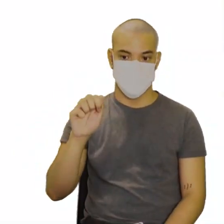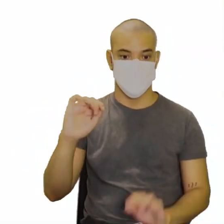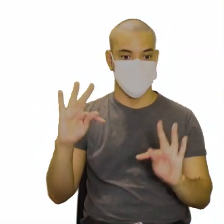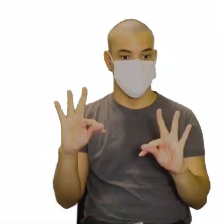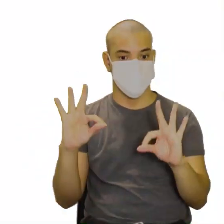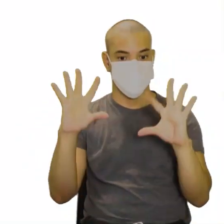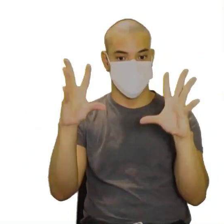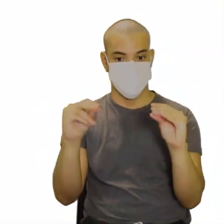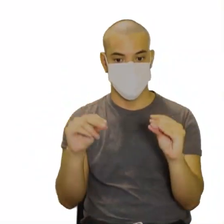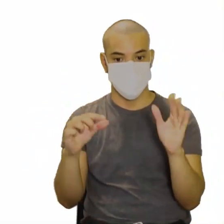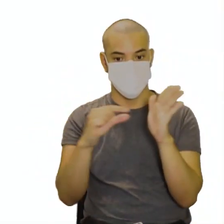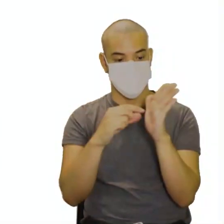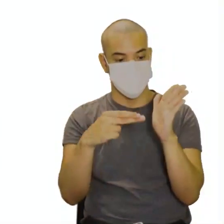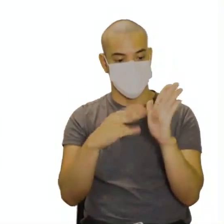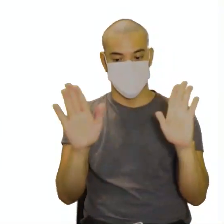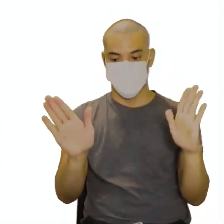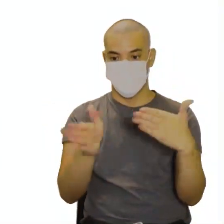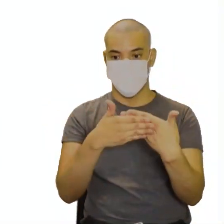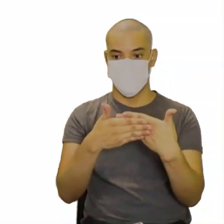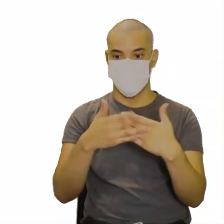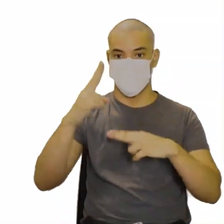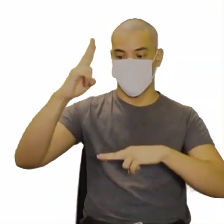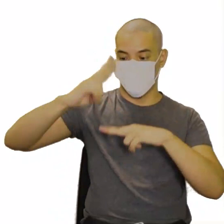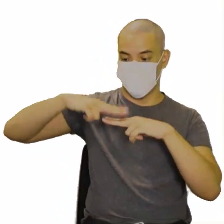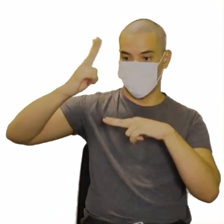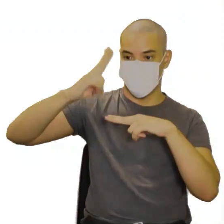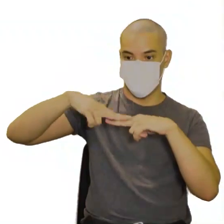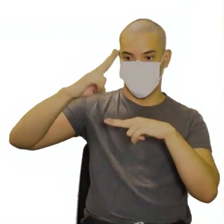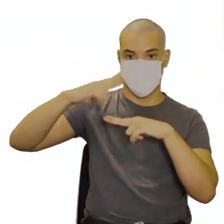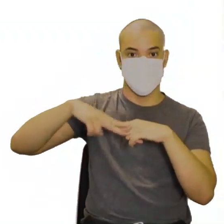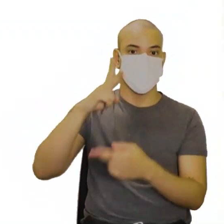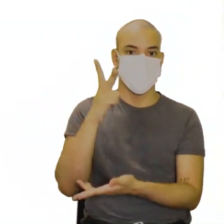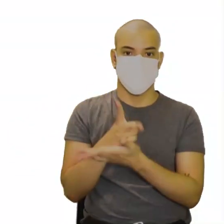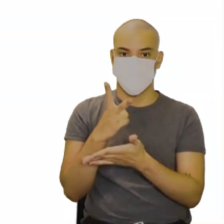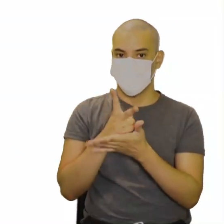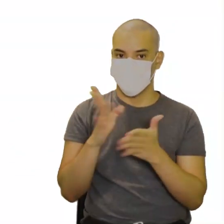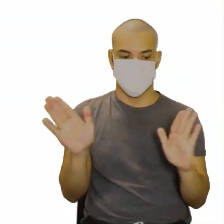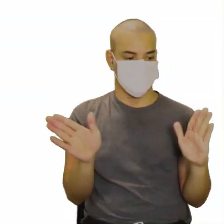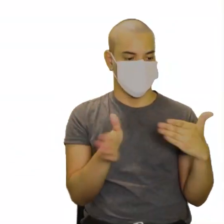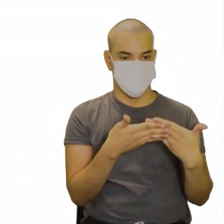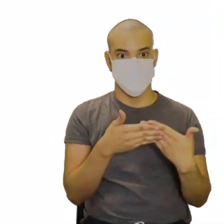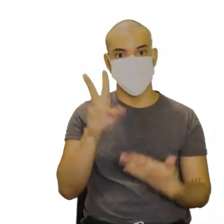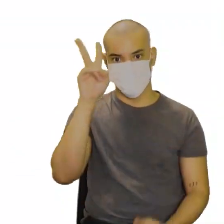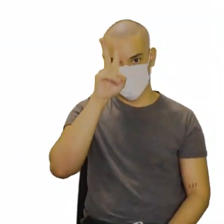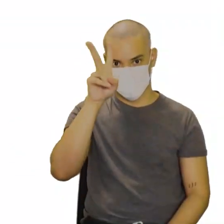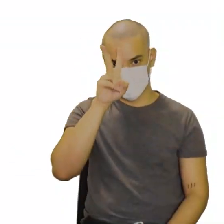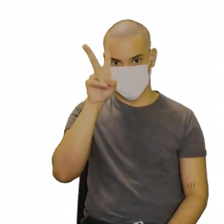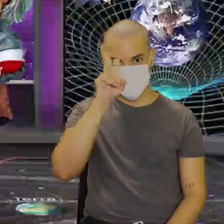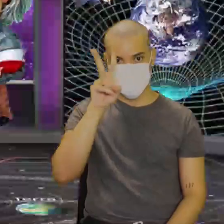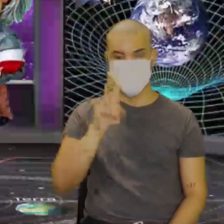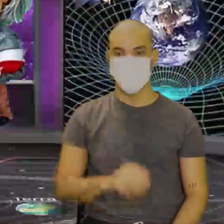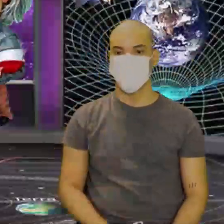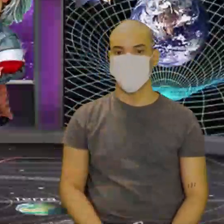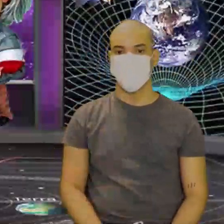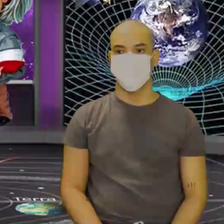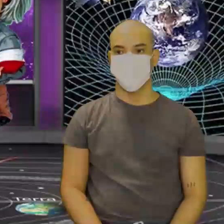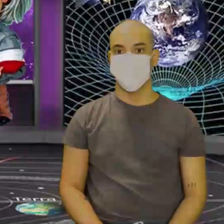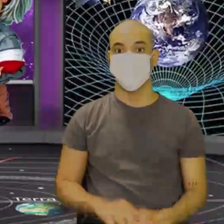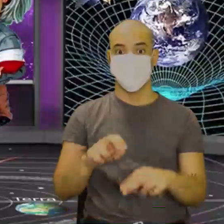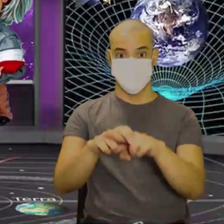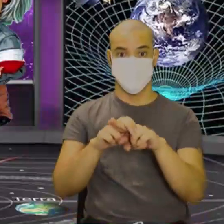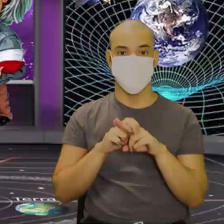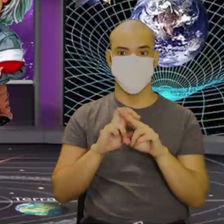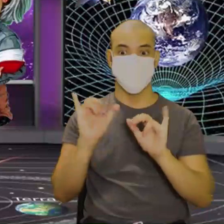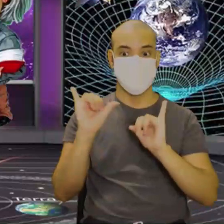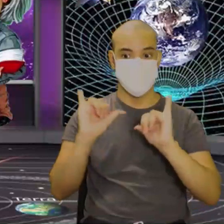os dispositivos de um circuito eletricamente fechado. Entendido isso, pessoal? Tranquilo?